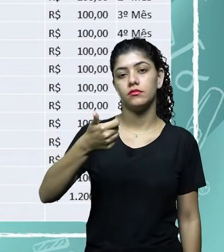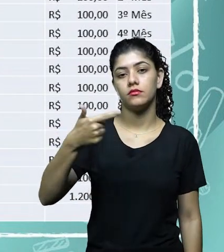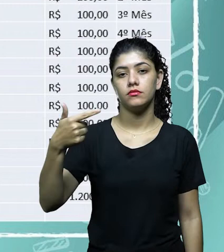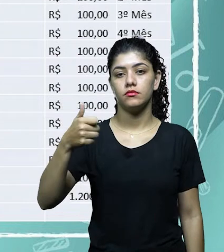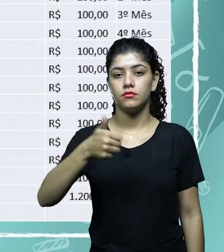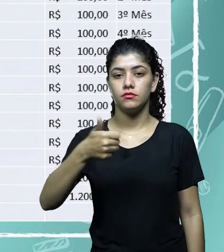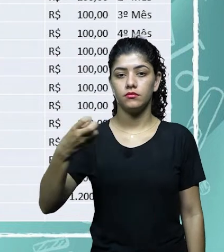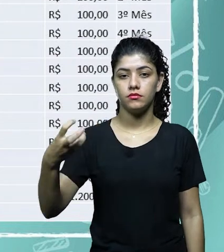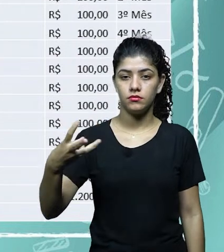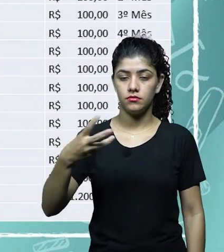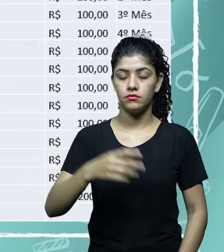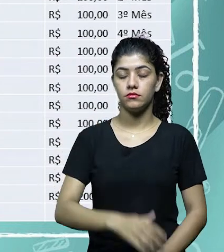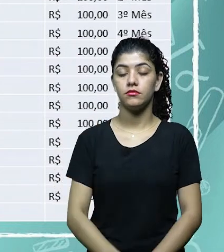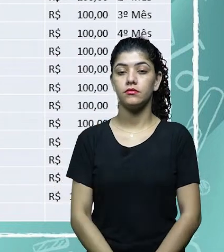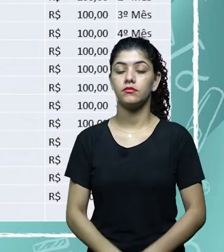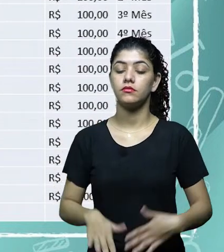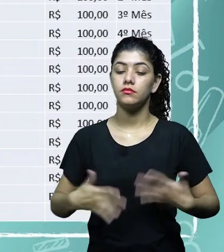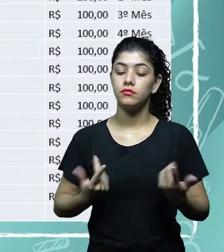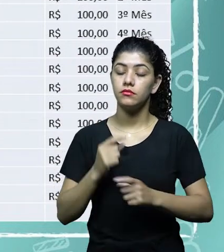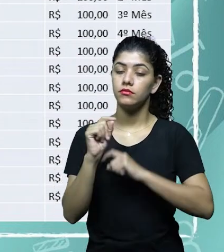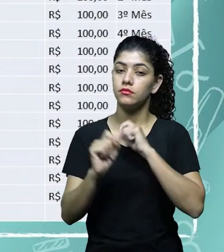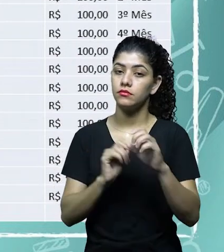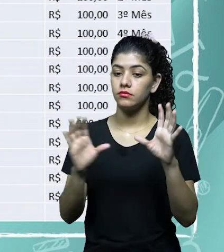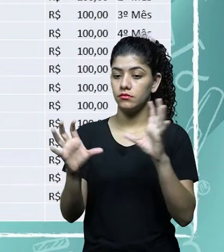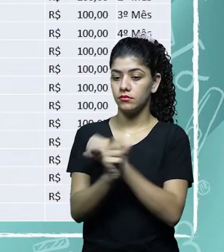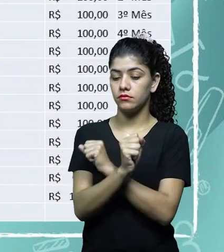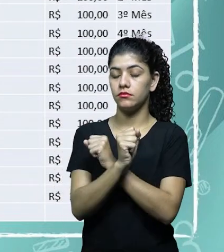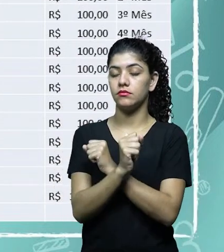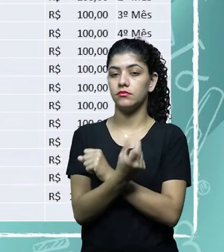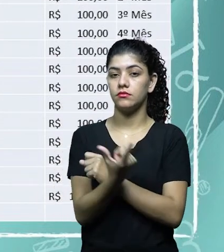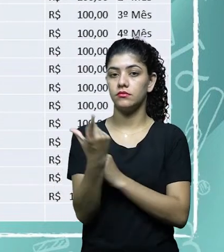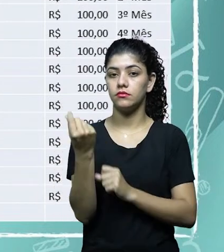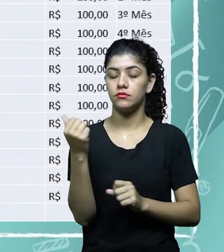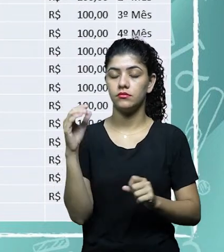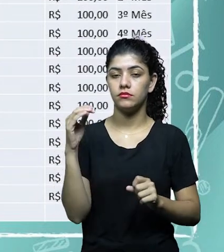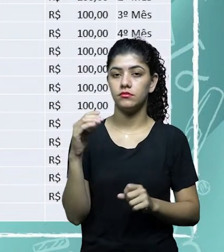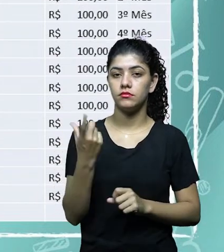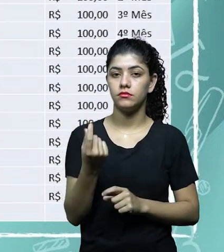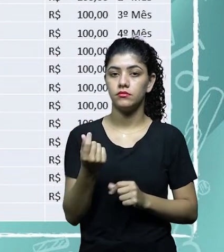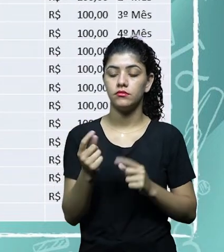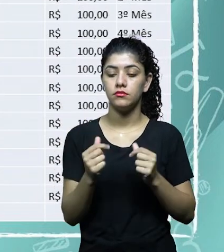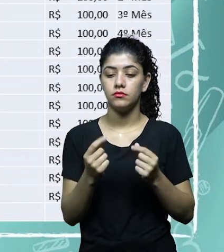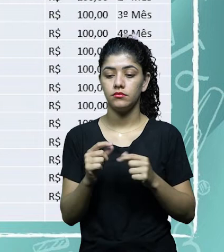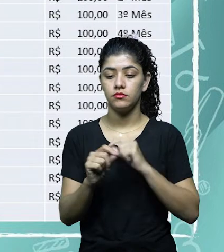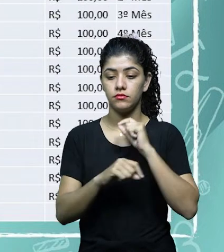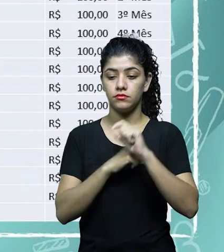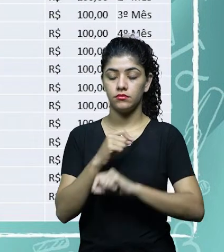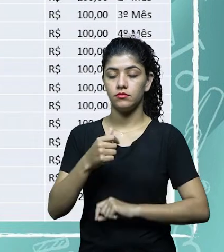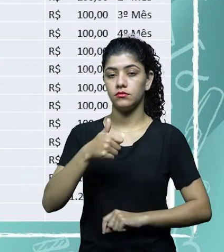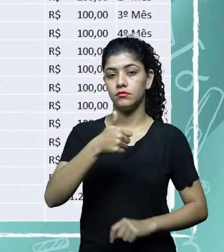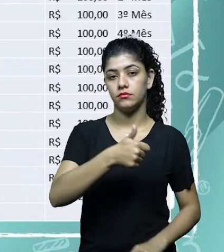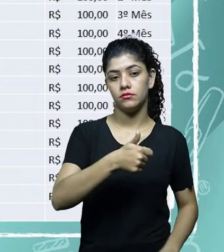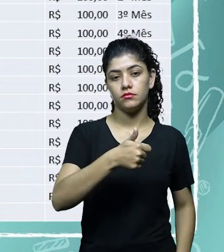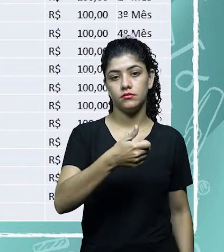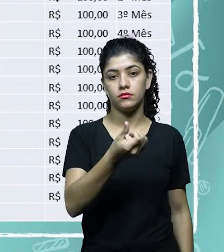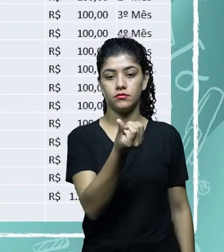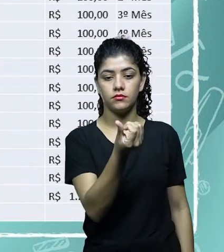12ª parcela, o banco fez a sua demonstração em razonetes. Então o saldo final da conta banco será o